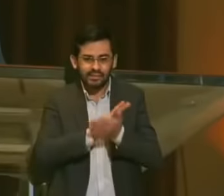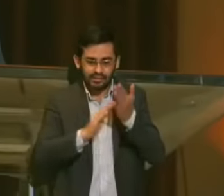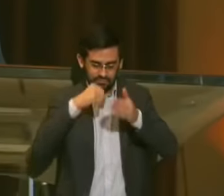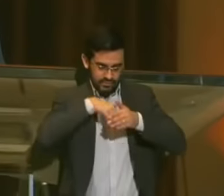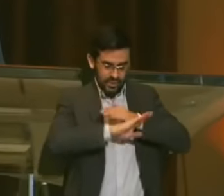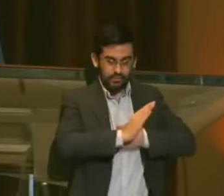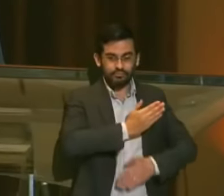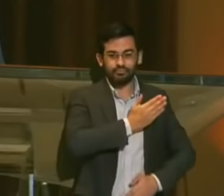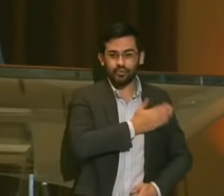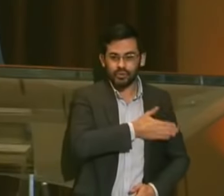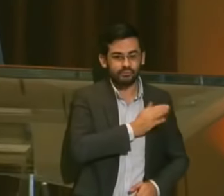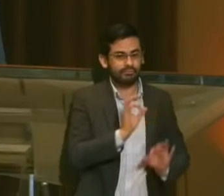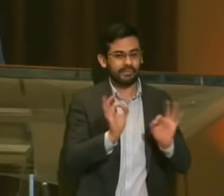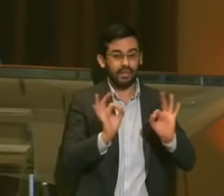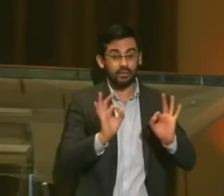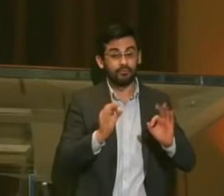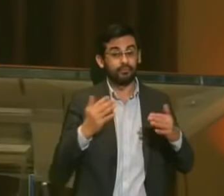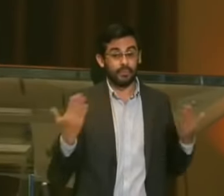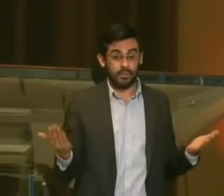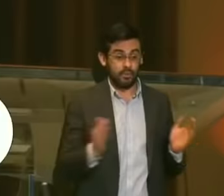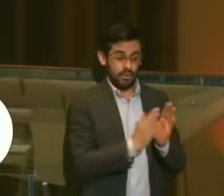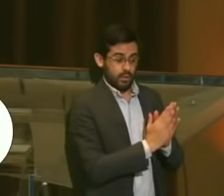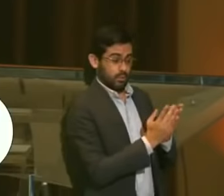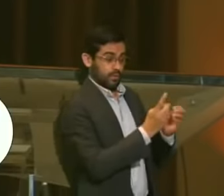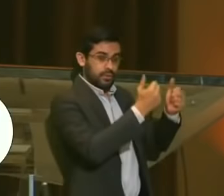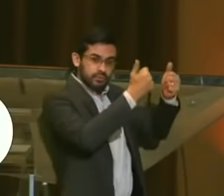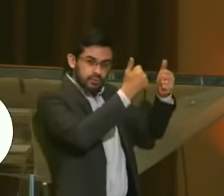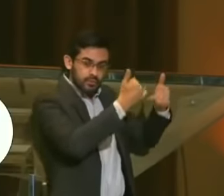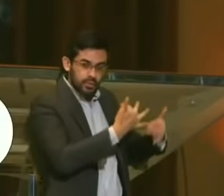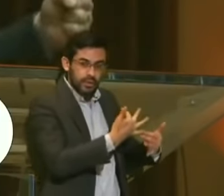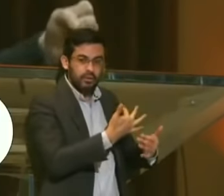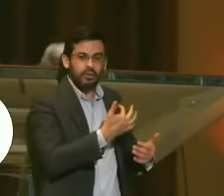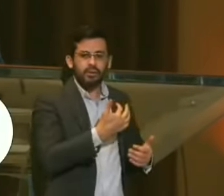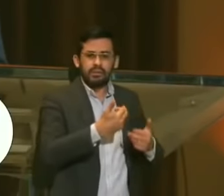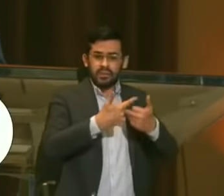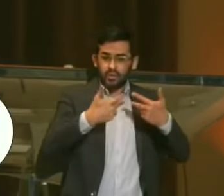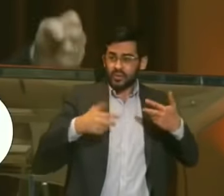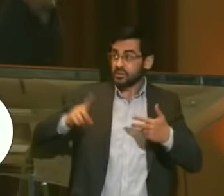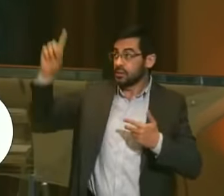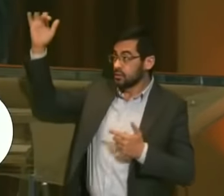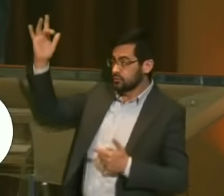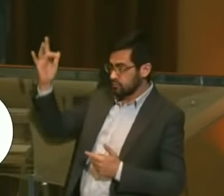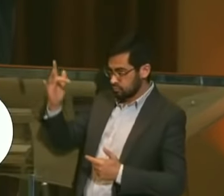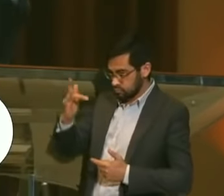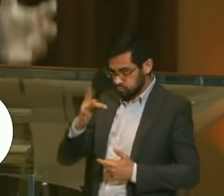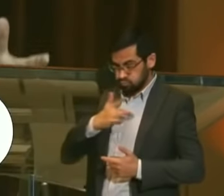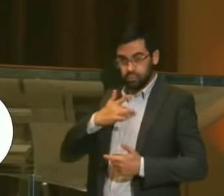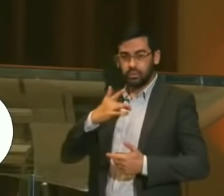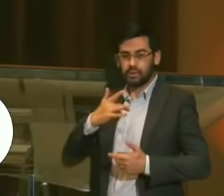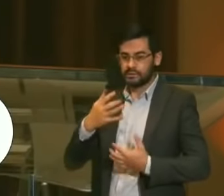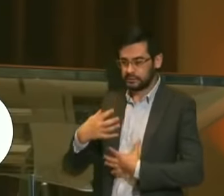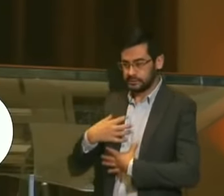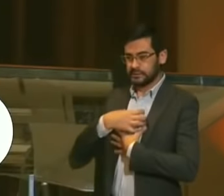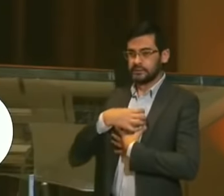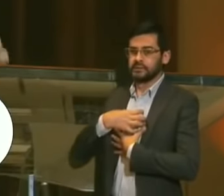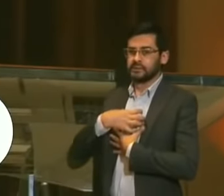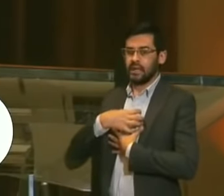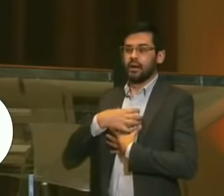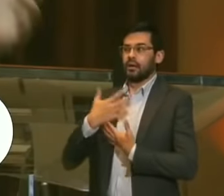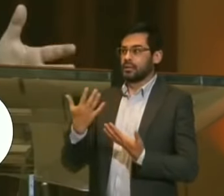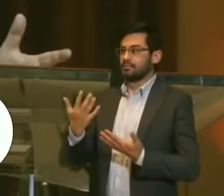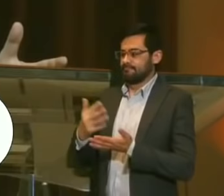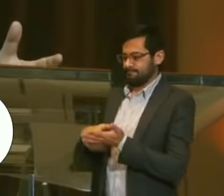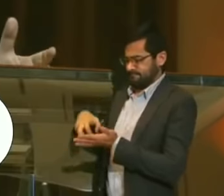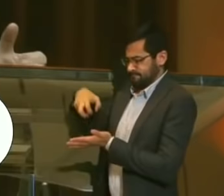nós. E assim a Bíblia vai dizer: olha, há coisas que eu vou tocar o seu coração, o Espírito Santo vai falar e você vai